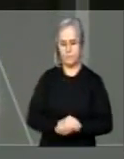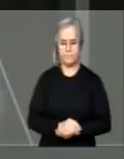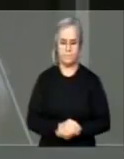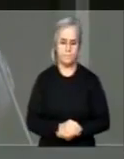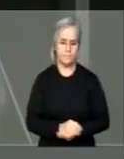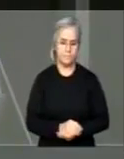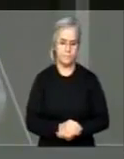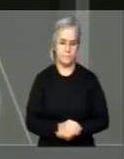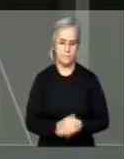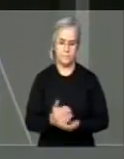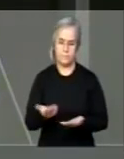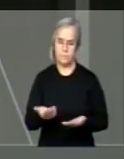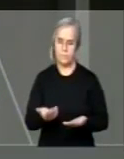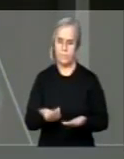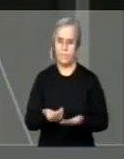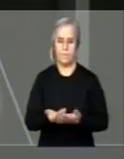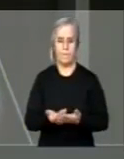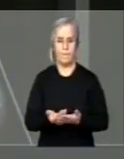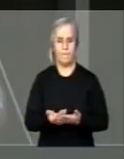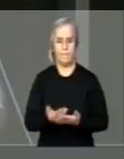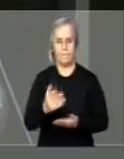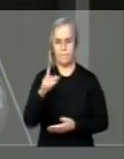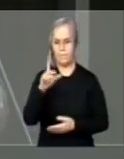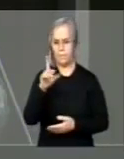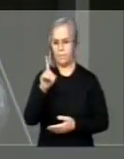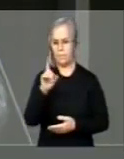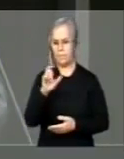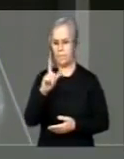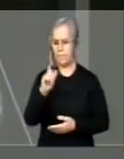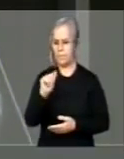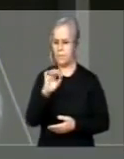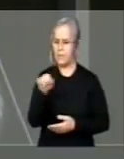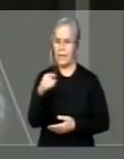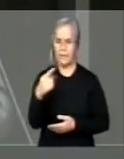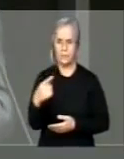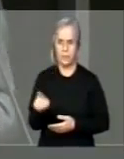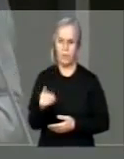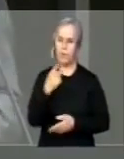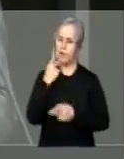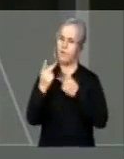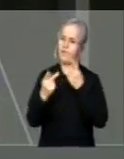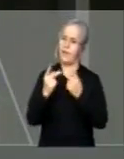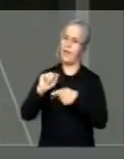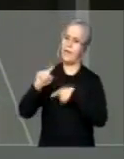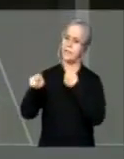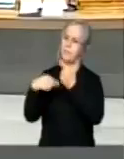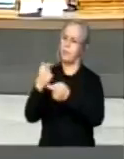foi tudo dentro da lei, é tudo mentira. Esse padrão de resposta não ajuda o país a avançar.